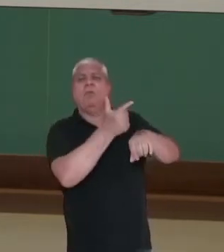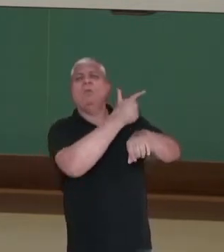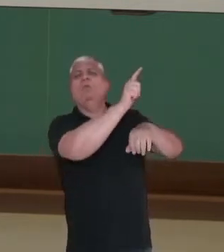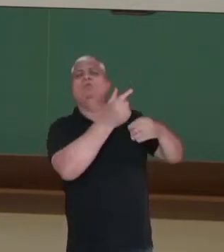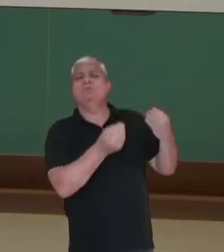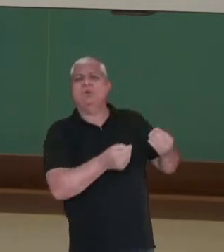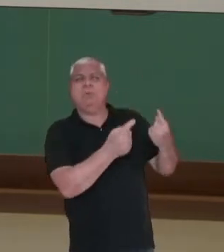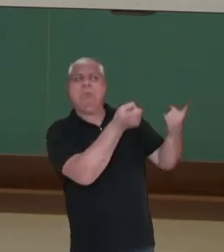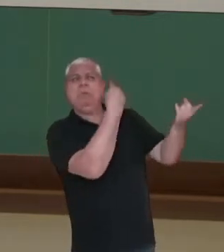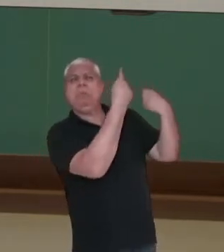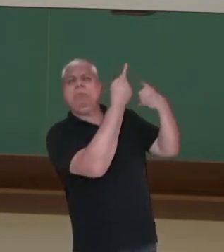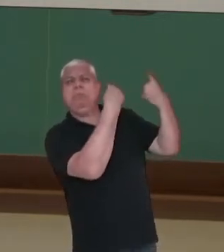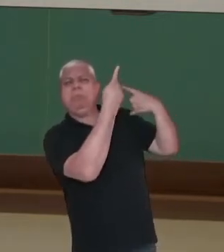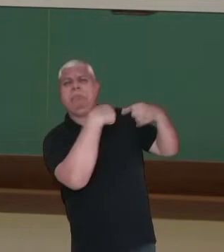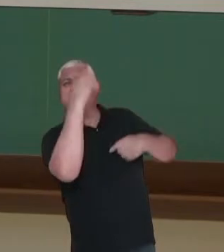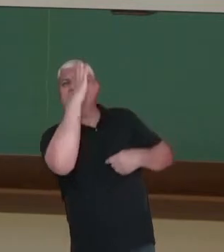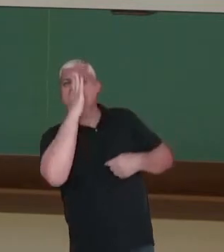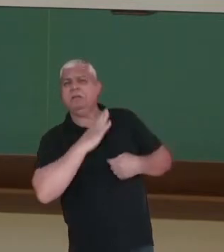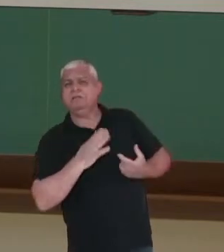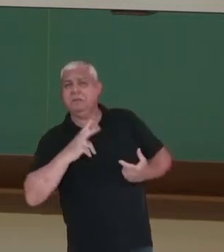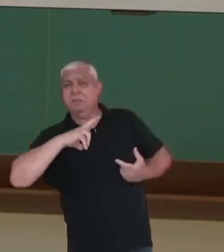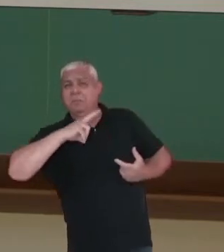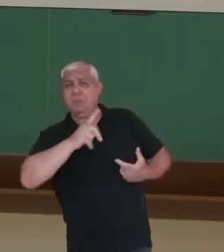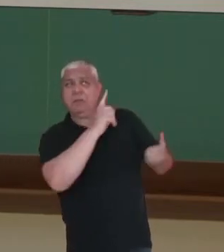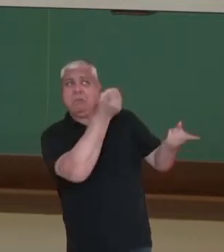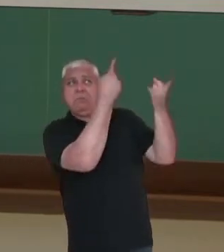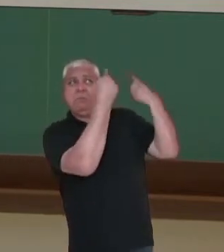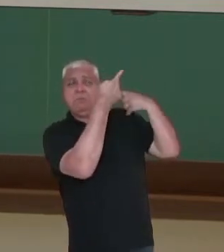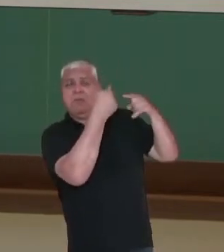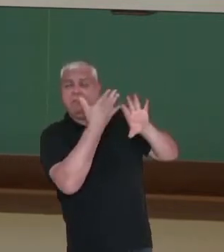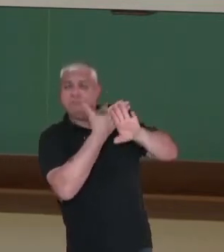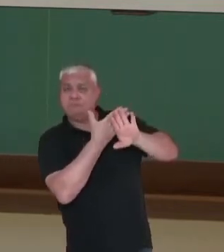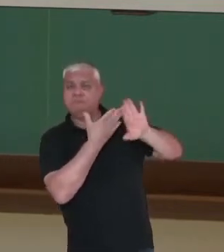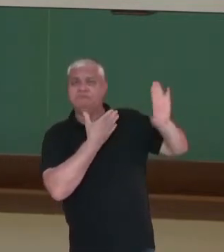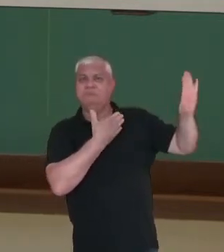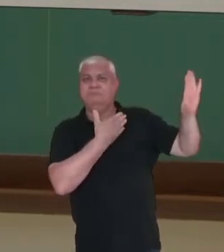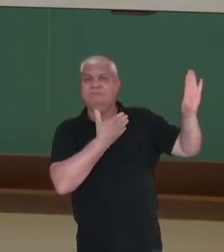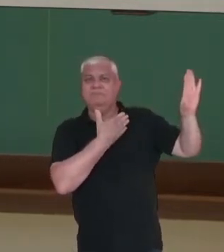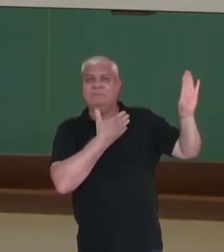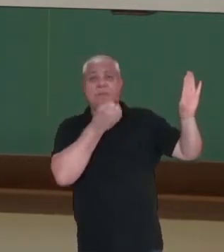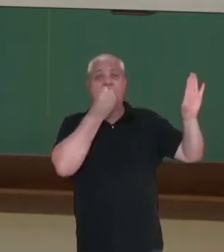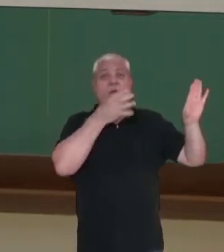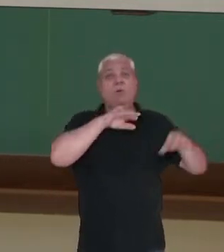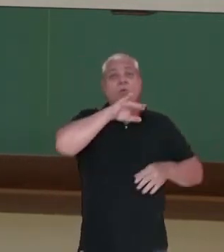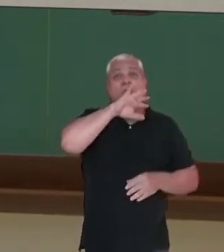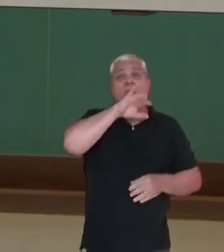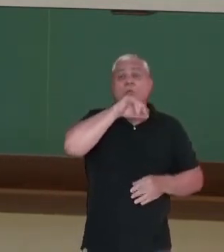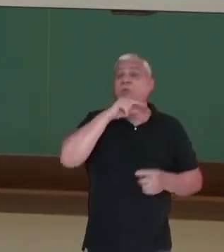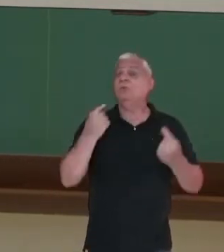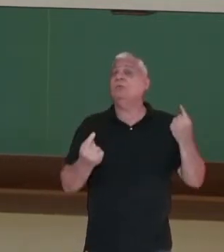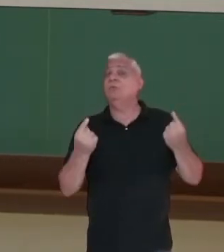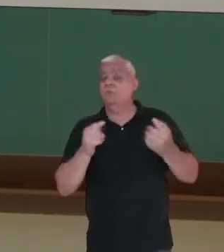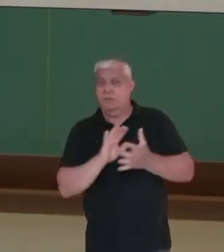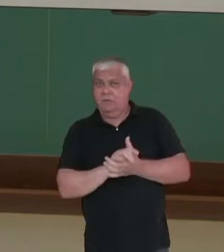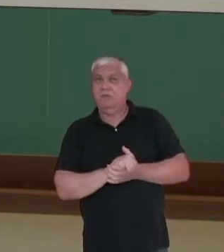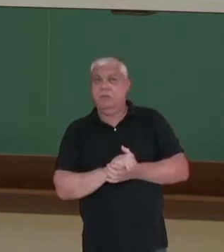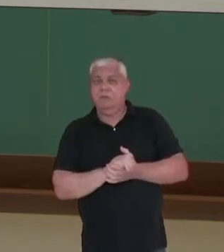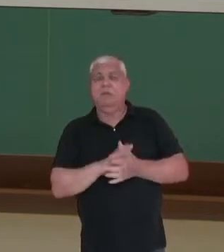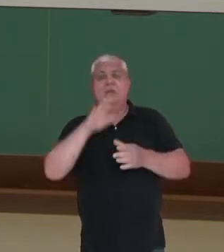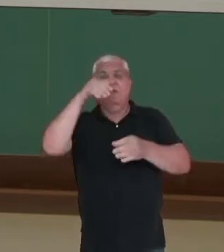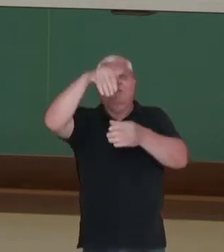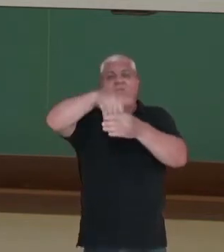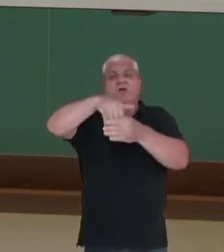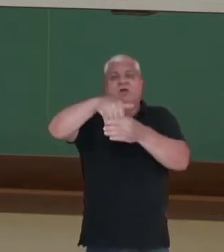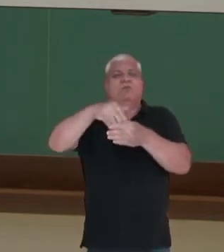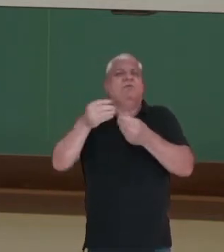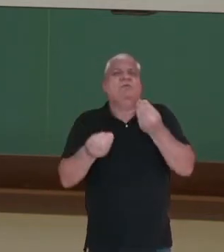outros países, ou outro país como Portugal, que foi o nosso colonizador. Isso seria bom ou ruim para nós? Como, por exemplo, ter direito a voto, imagine,